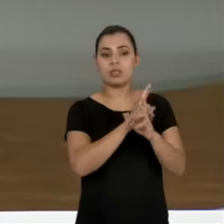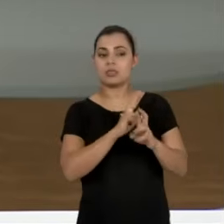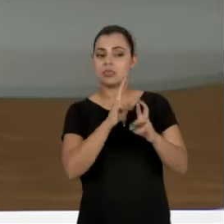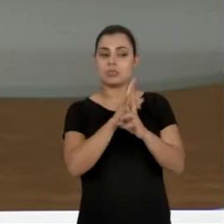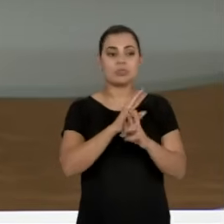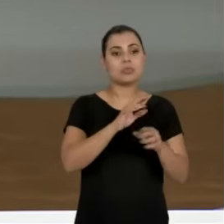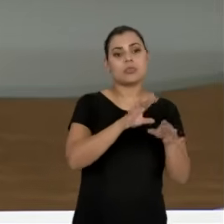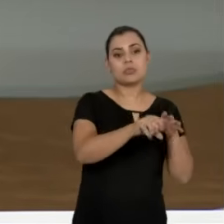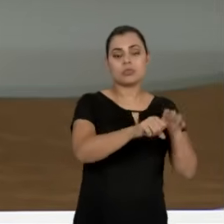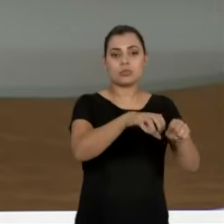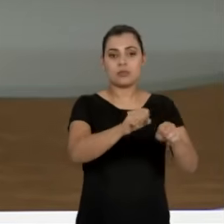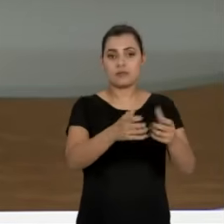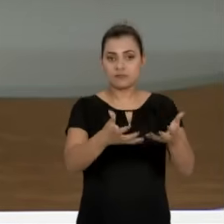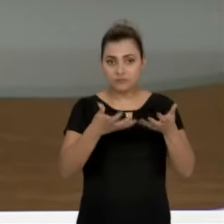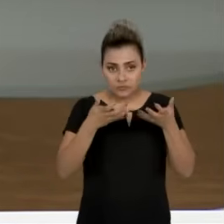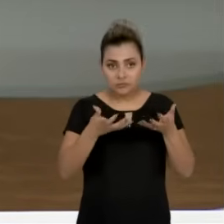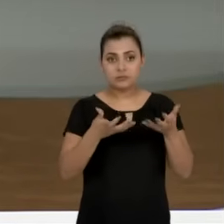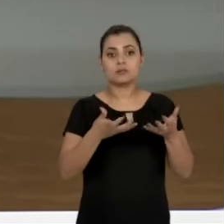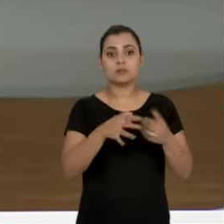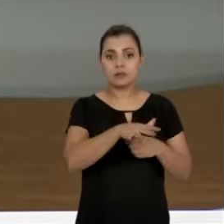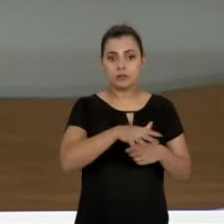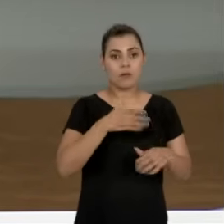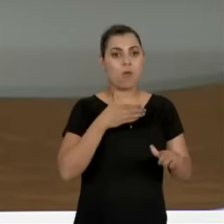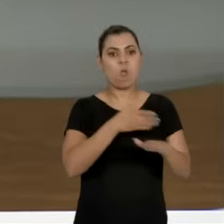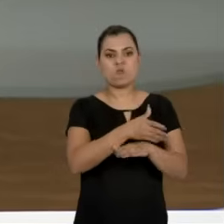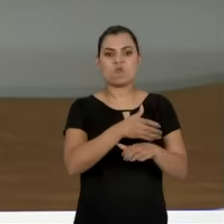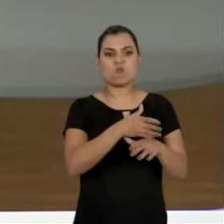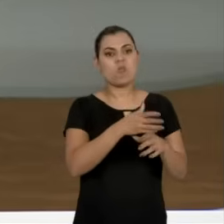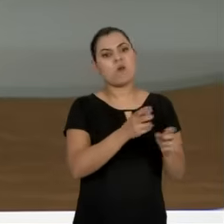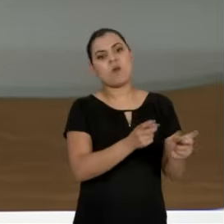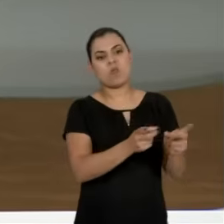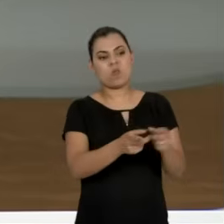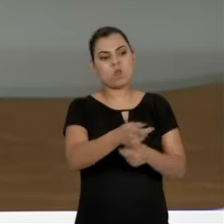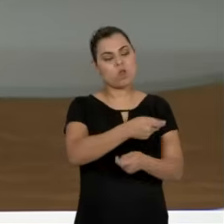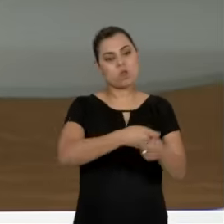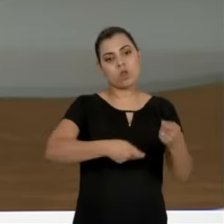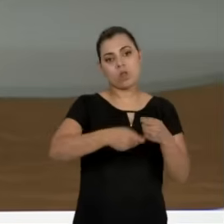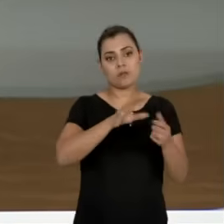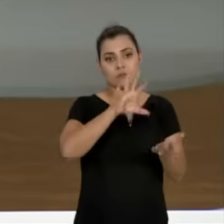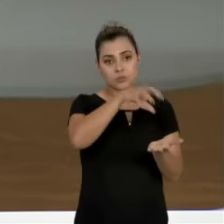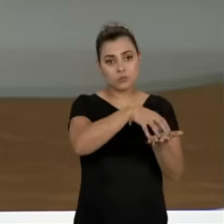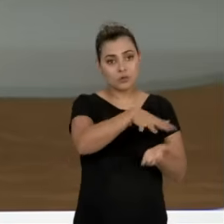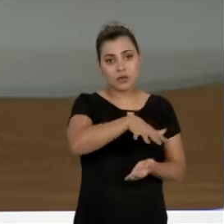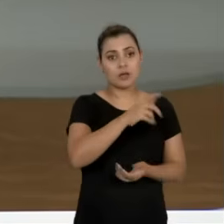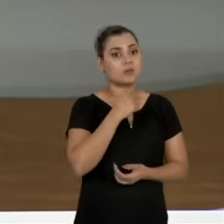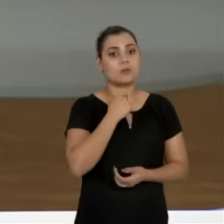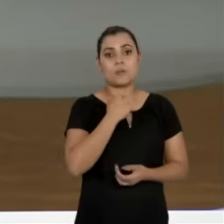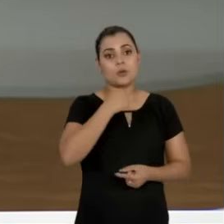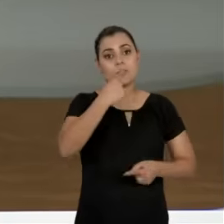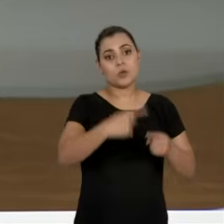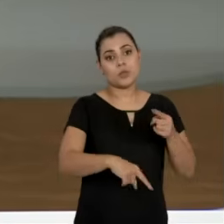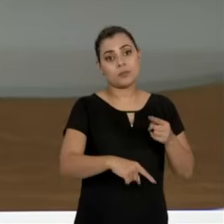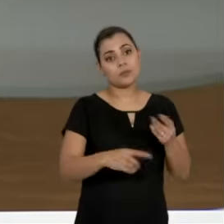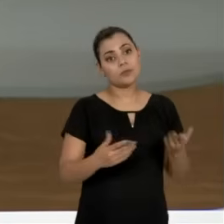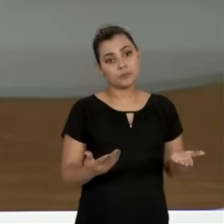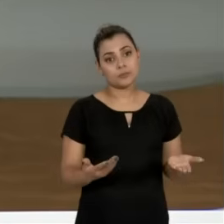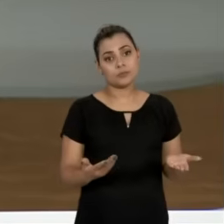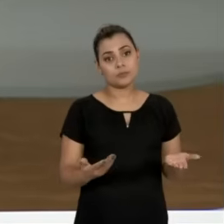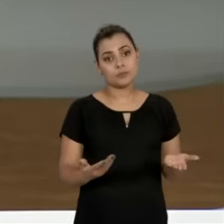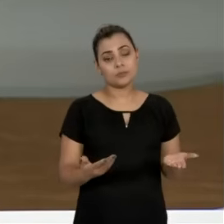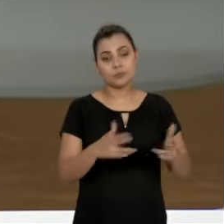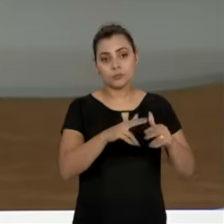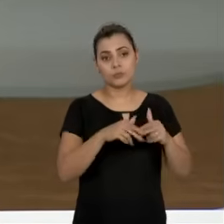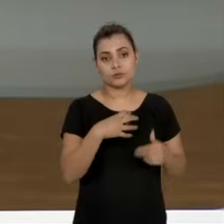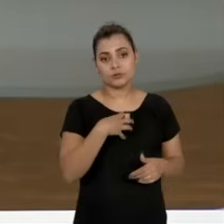imobiliária, ou seja, você quer forçar a entrada de empreendimentos no local onde não pode ou que não é destinado para isso e faz